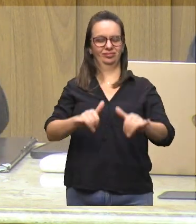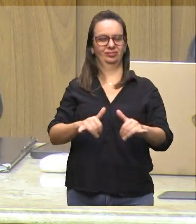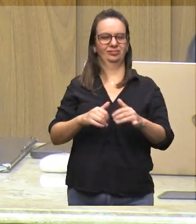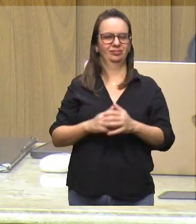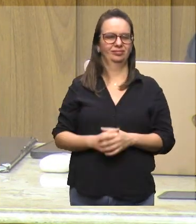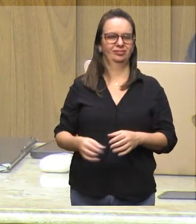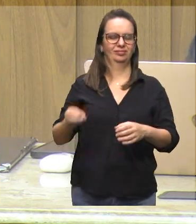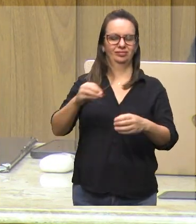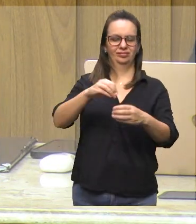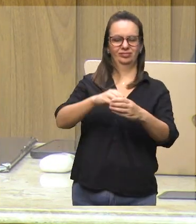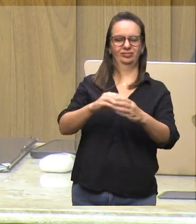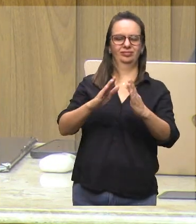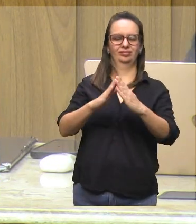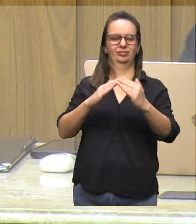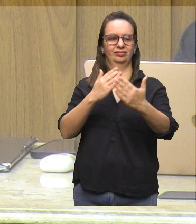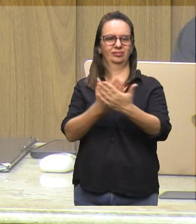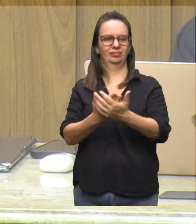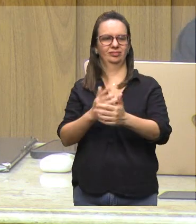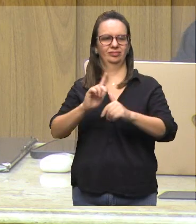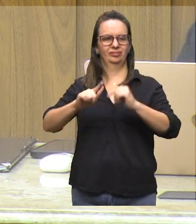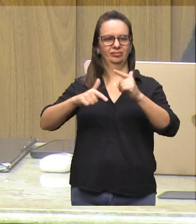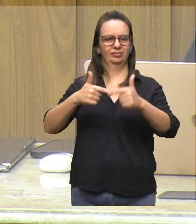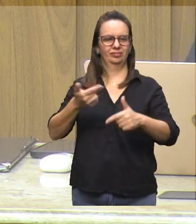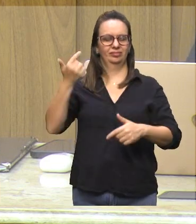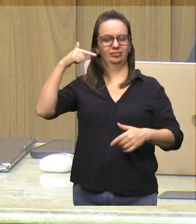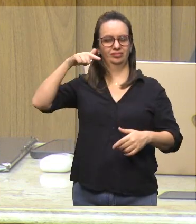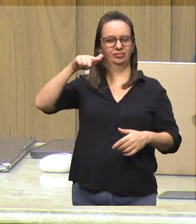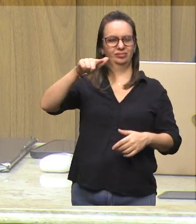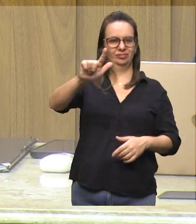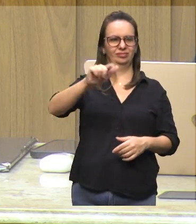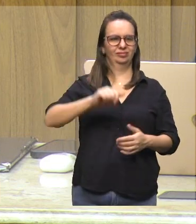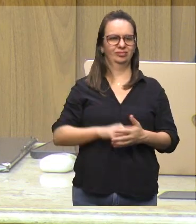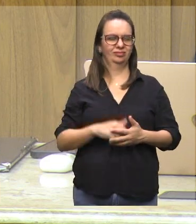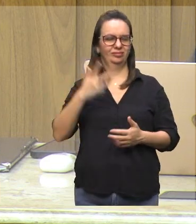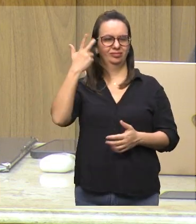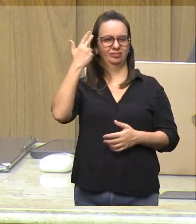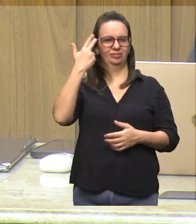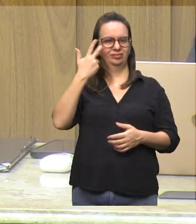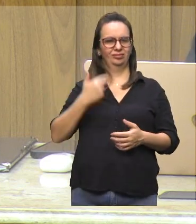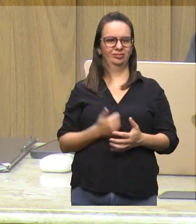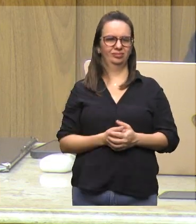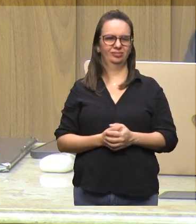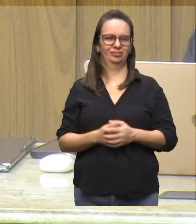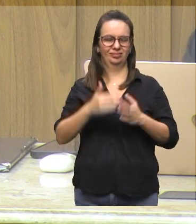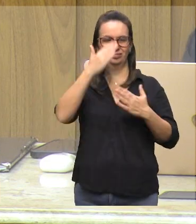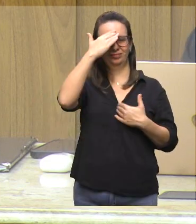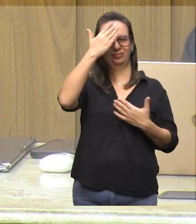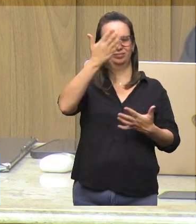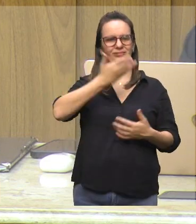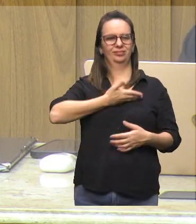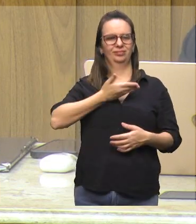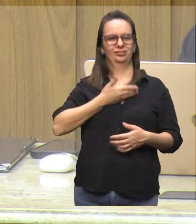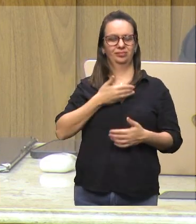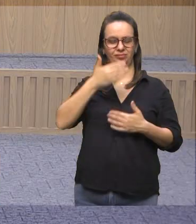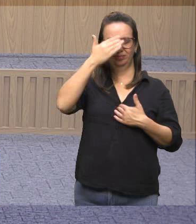depois siga a sua vida dentro da escola normalmente. Obrigado aos colegas e obrigado pela